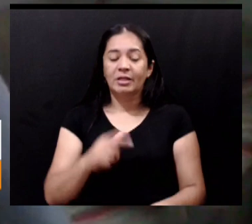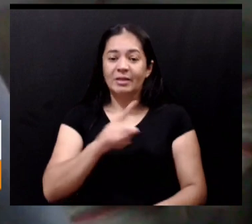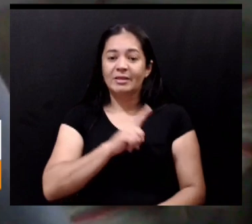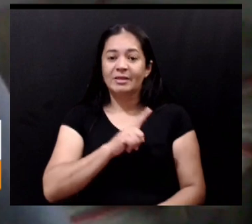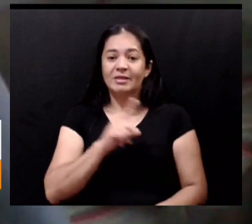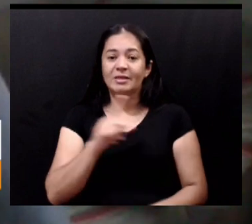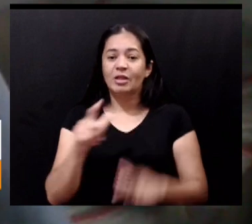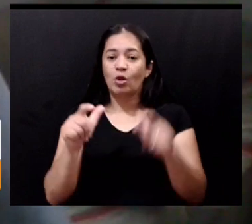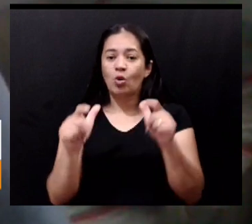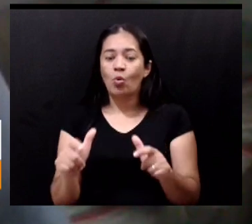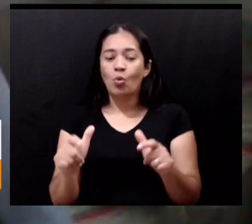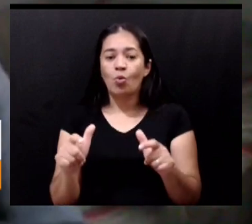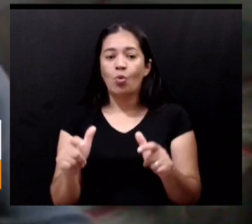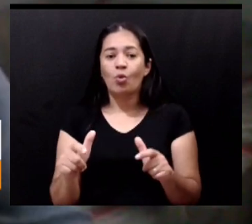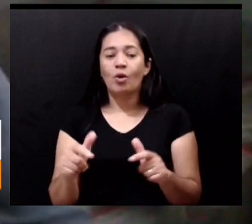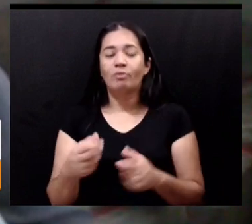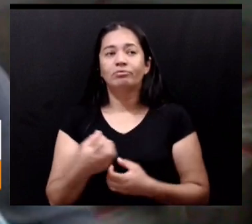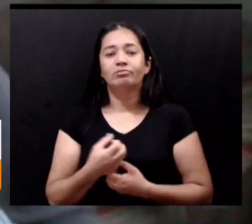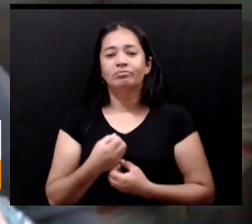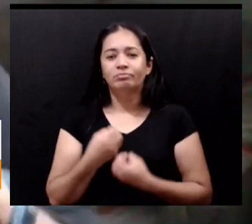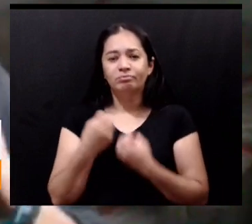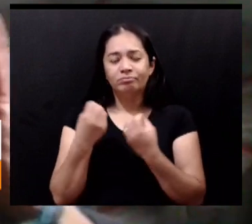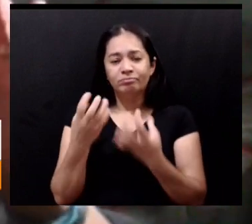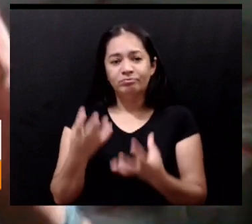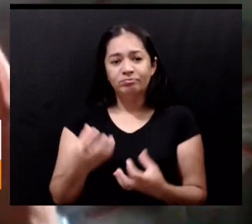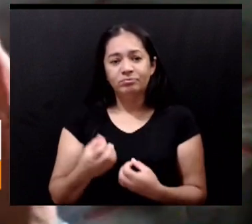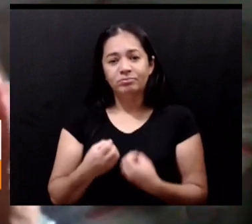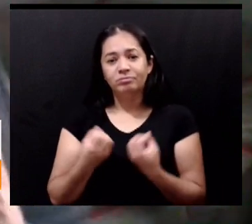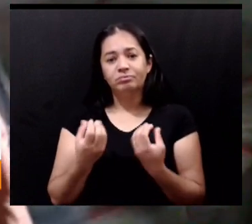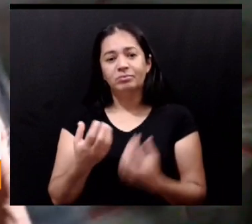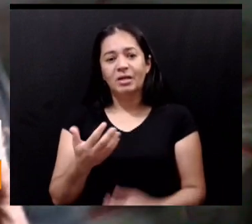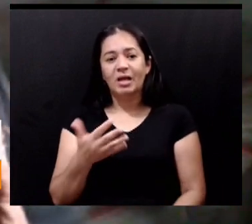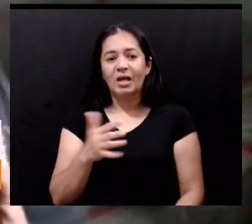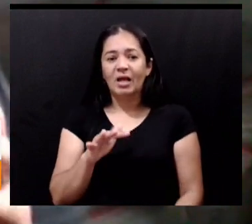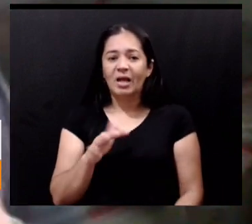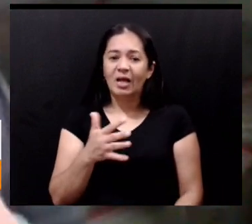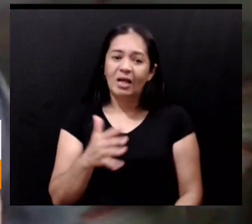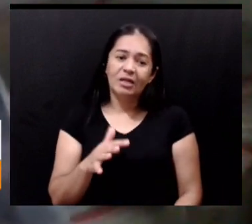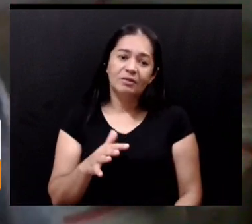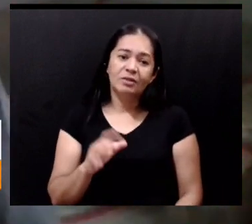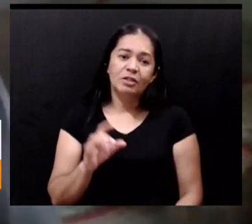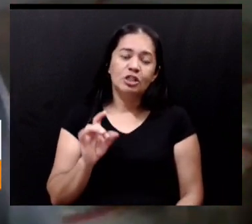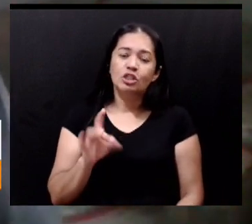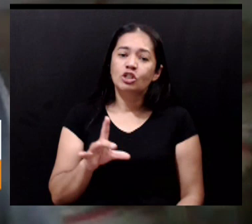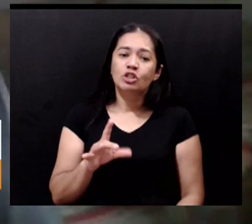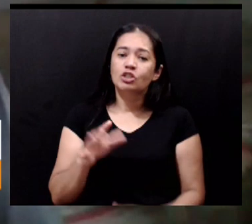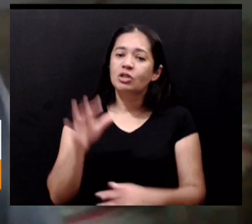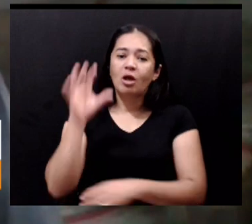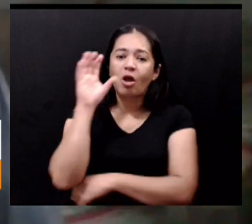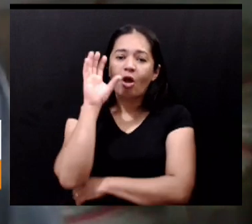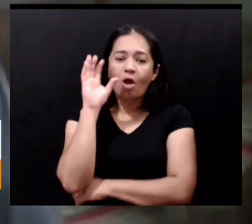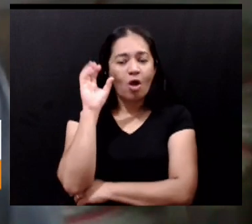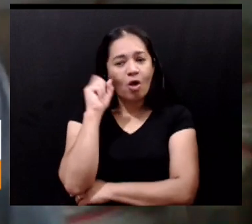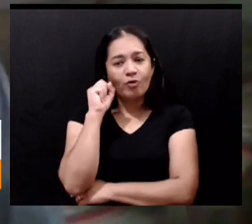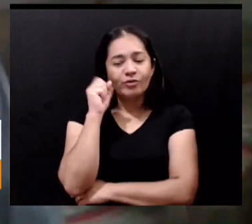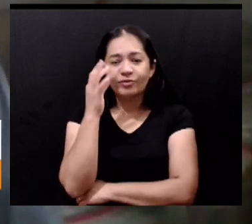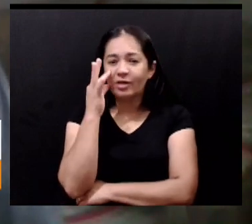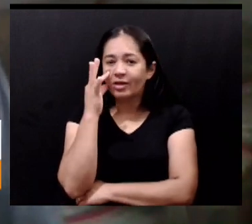nos expressar. E às vezes nem nos expressamos, só ficamos escutando, porque são histórias muito semelhantes.